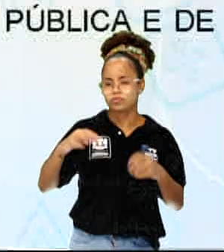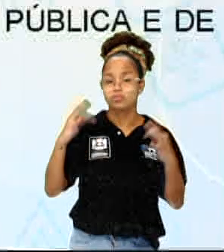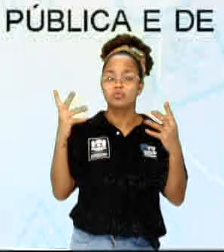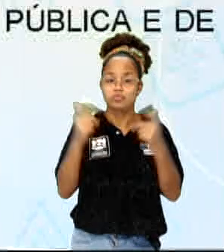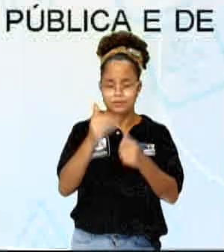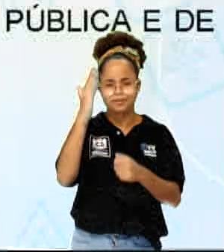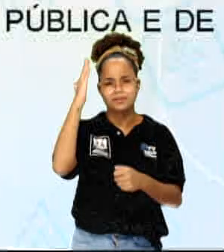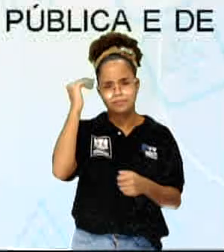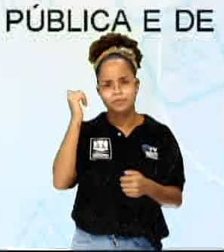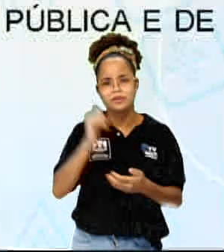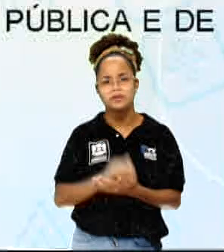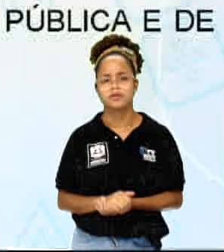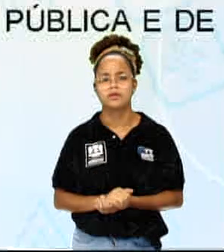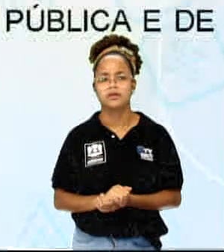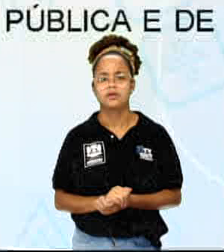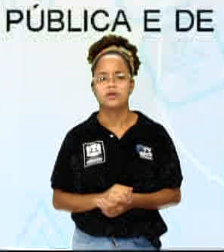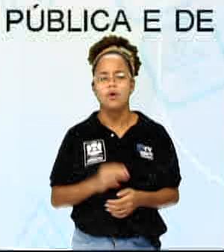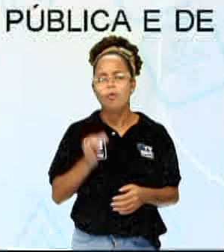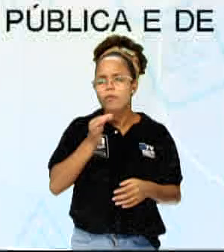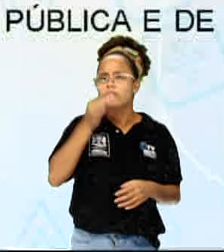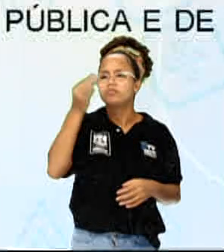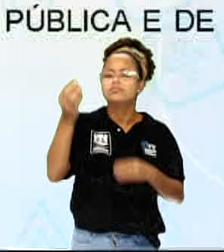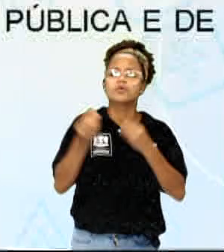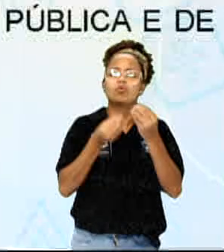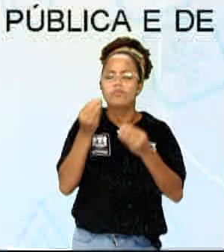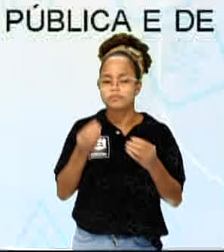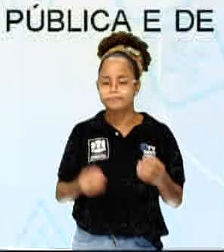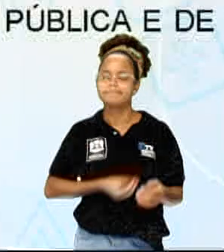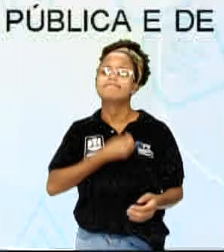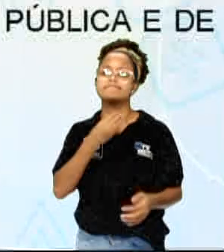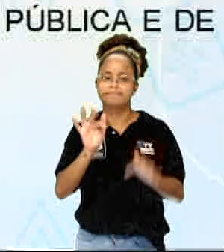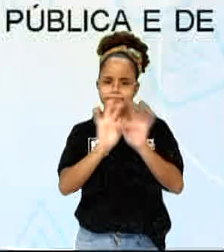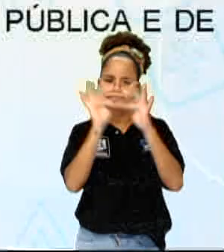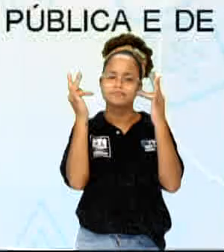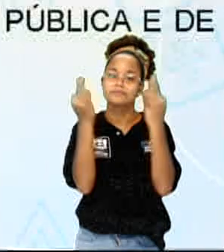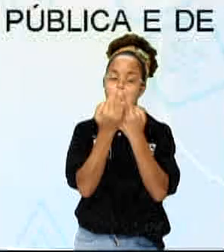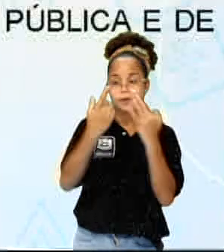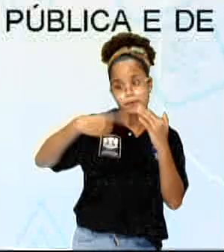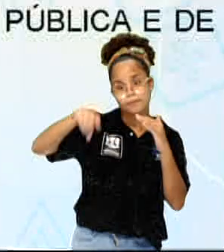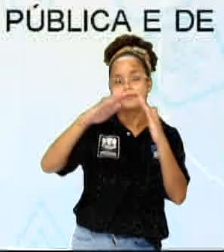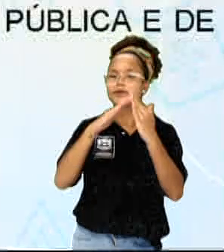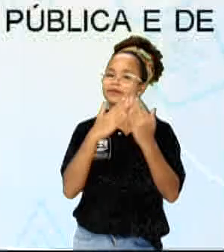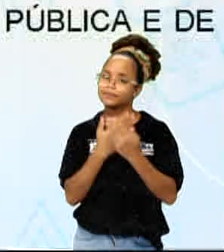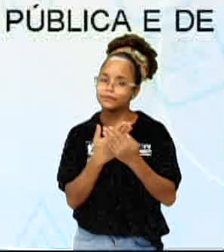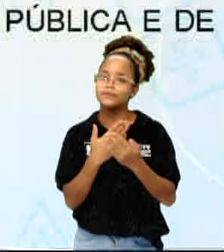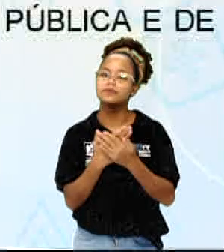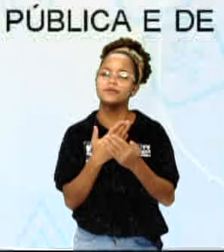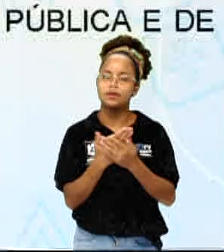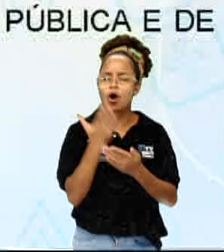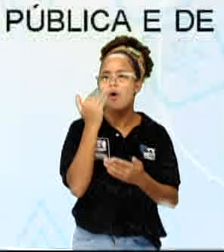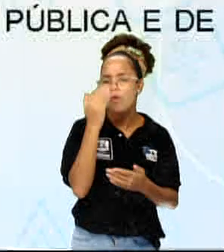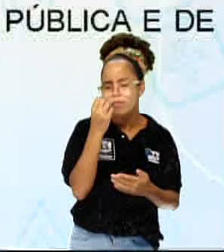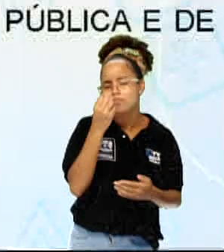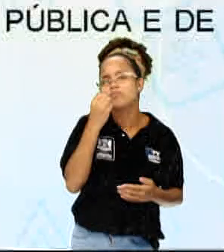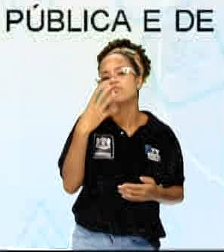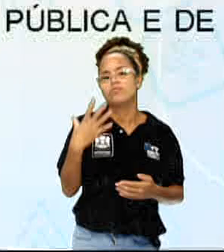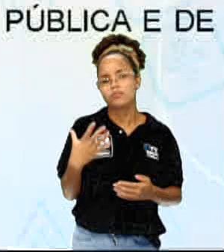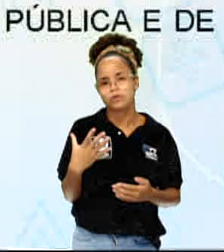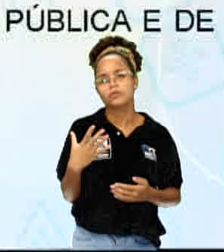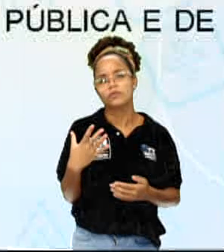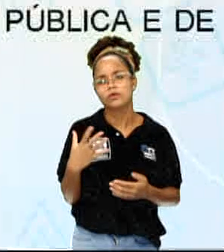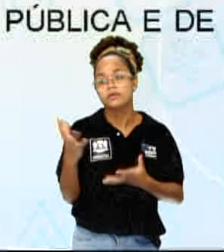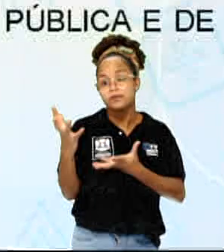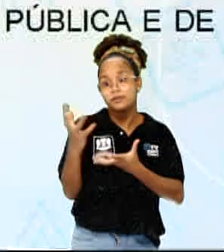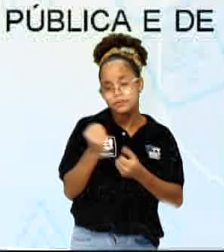igual, a oportunidade de viver com sua família, de ir à escola, de ter uma boa alimentação, de